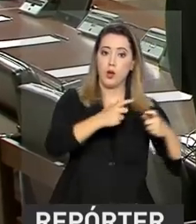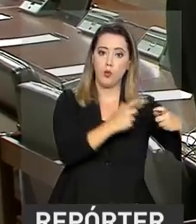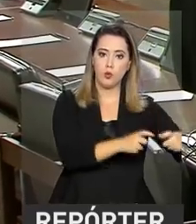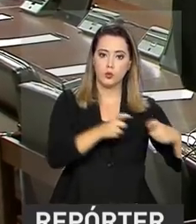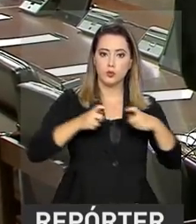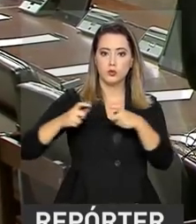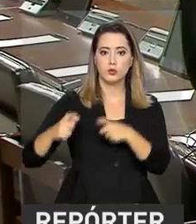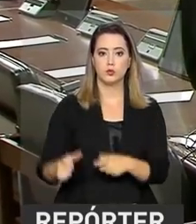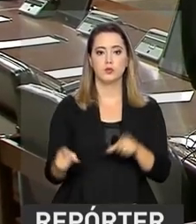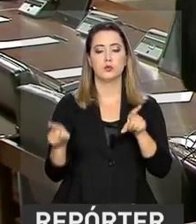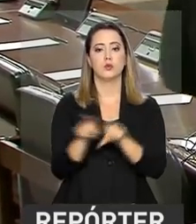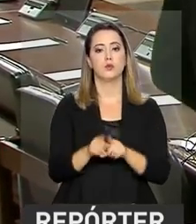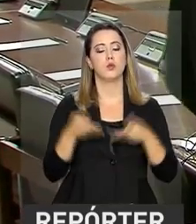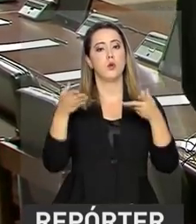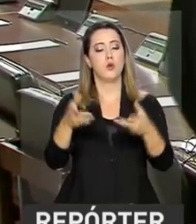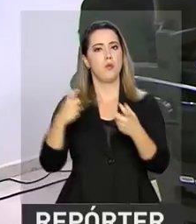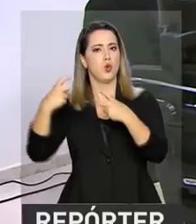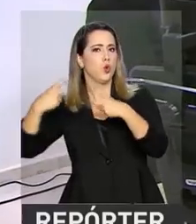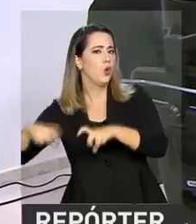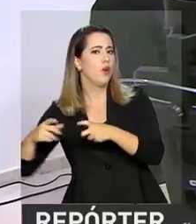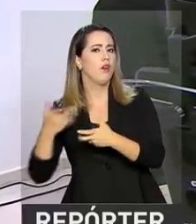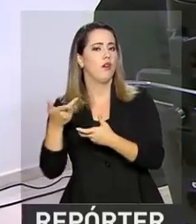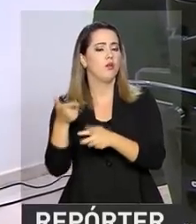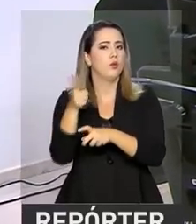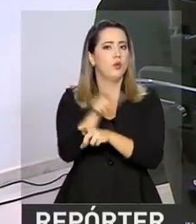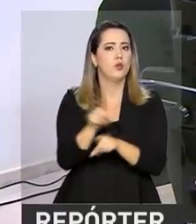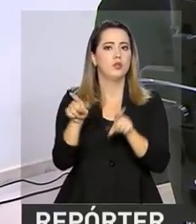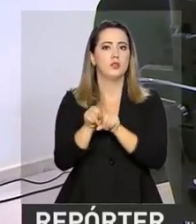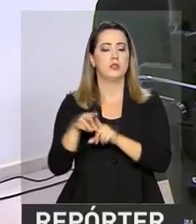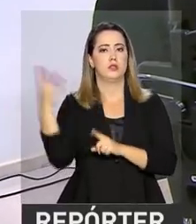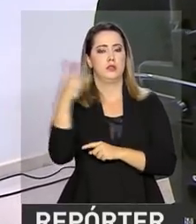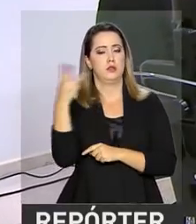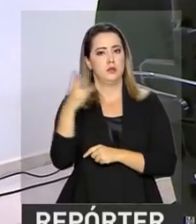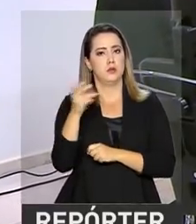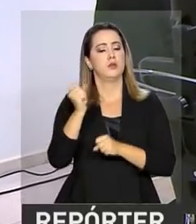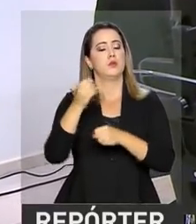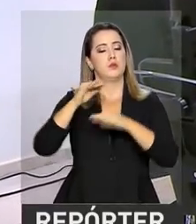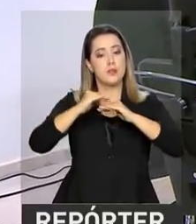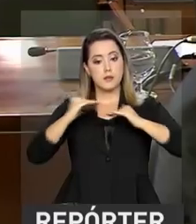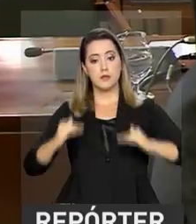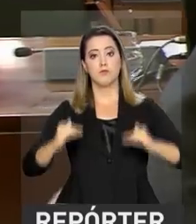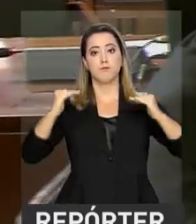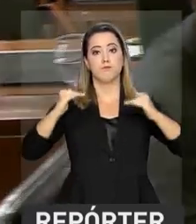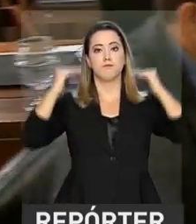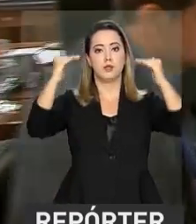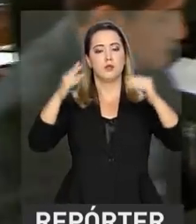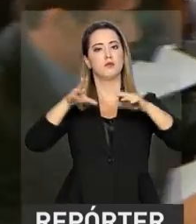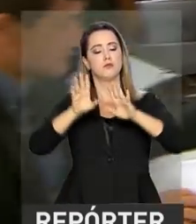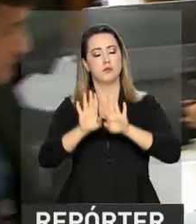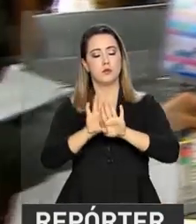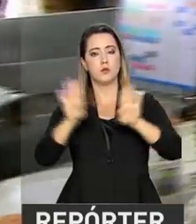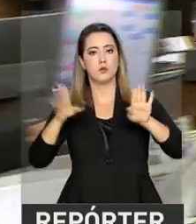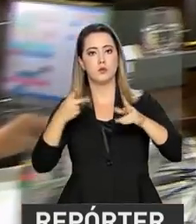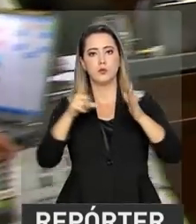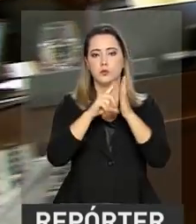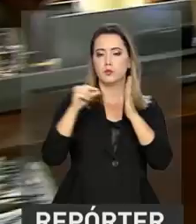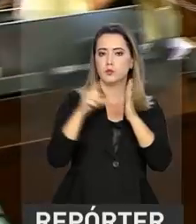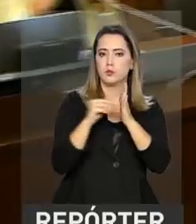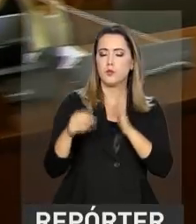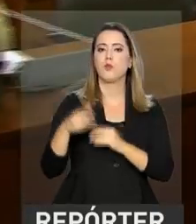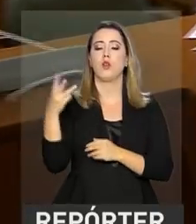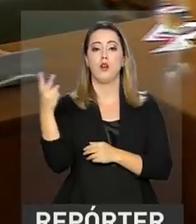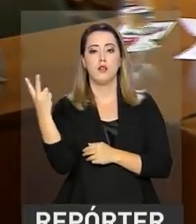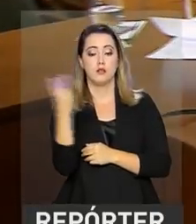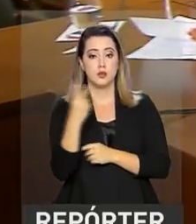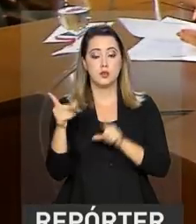pôr na rua mais especificamente no terceiro andar do palácio do planalto foi a segunda vez na história em que o